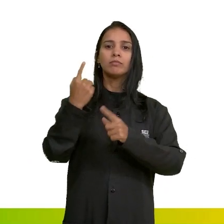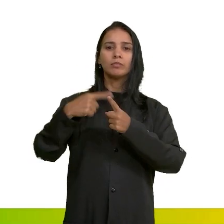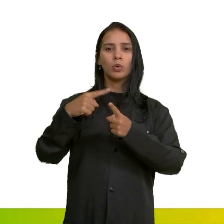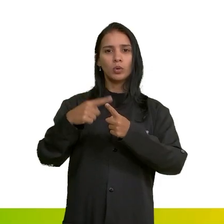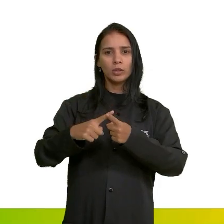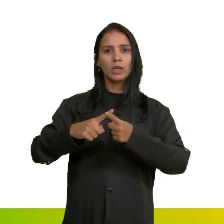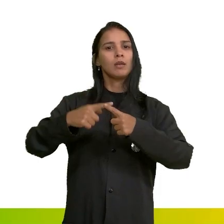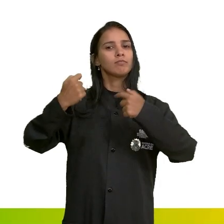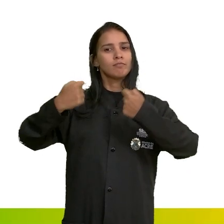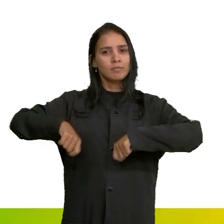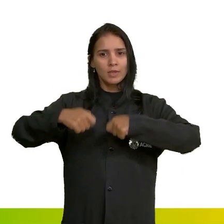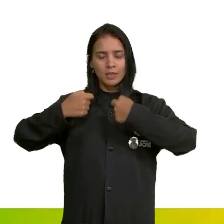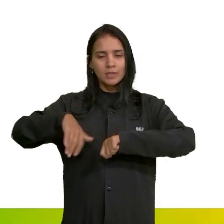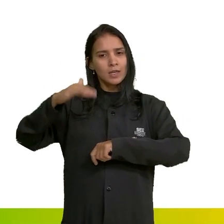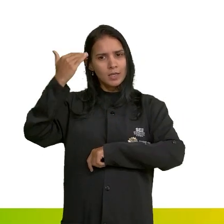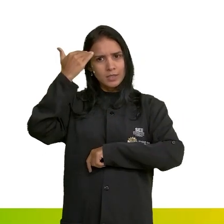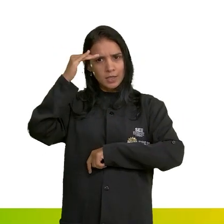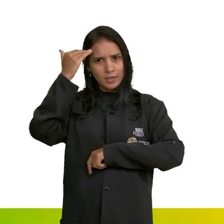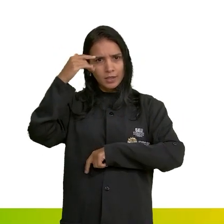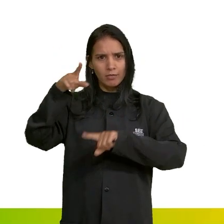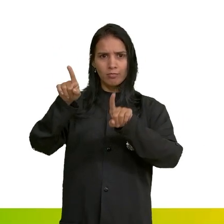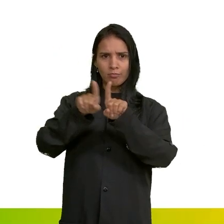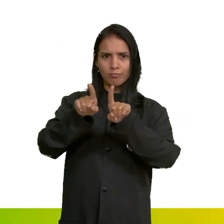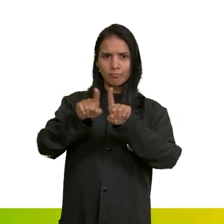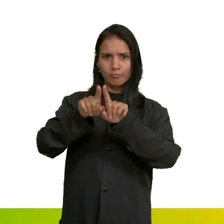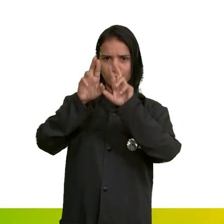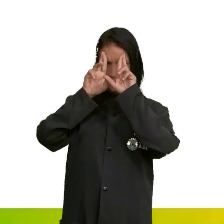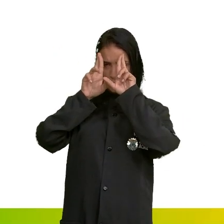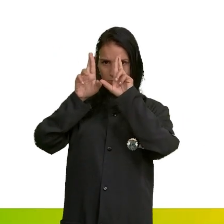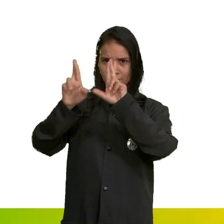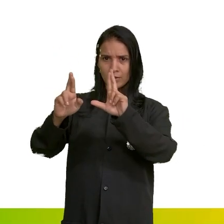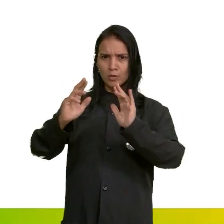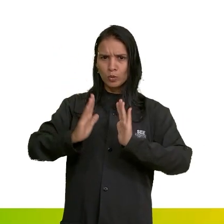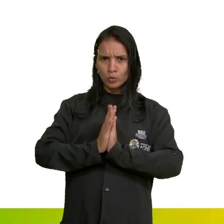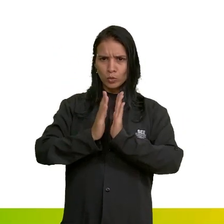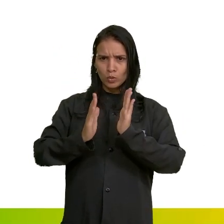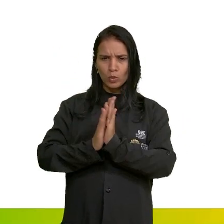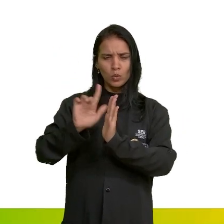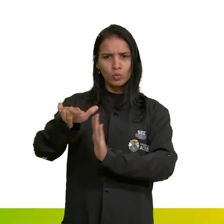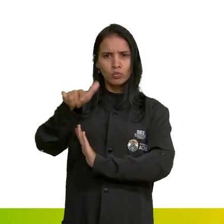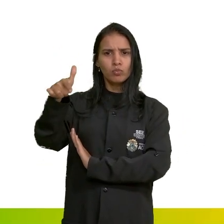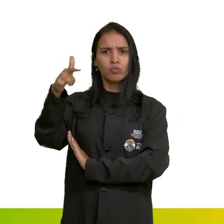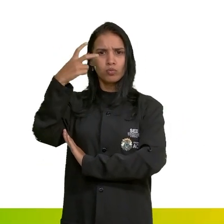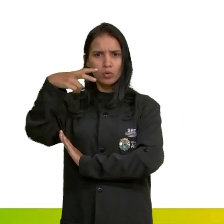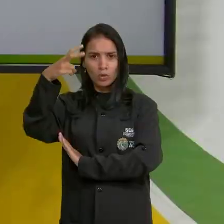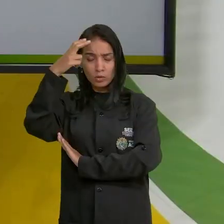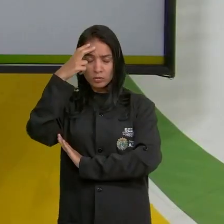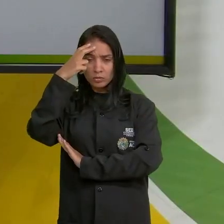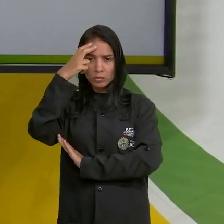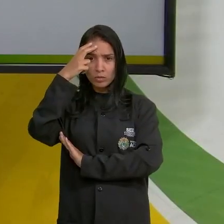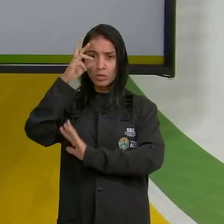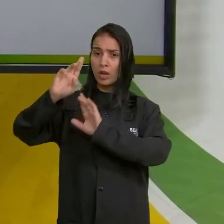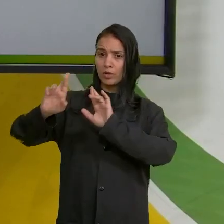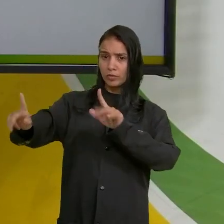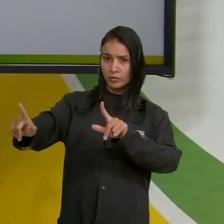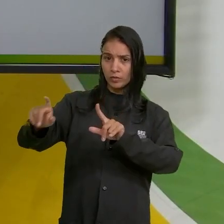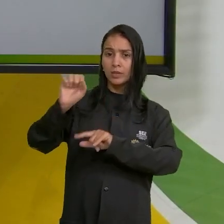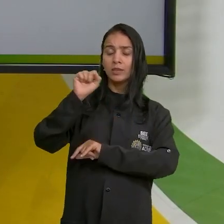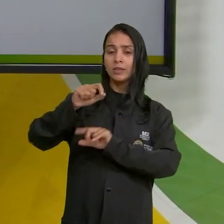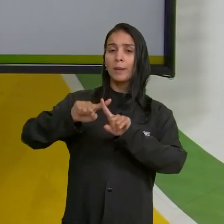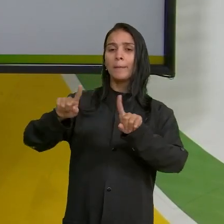respeitar os rituais de uma outra cultura, mesmo que sejam distintos dos seus. Isso é uma postura